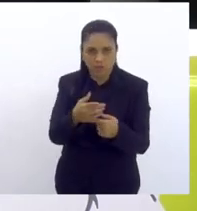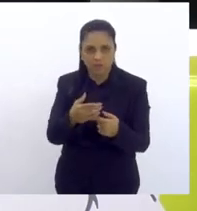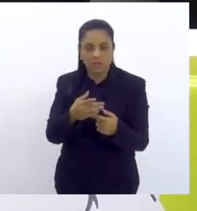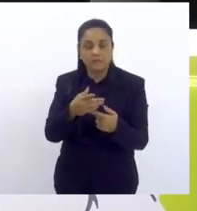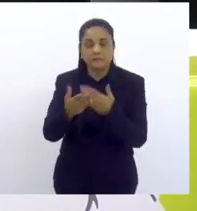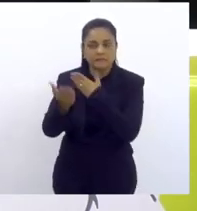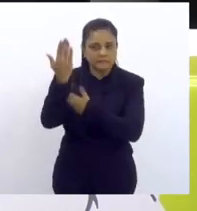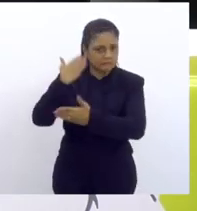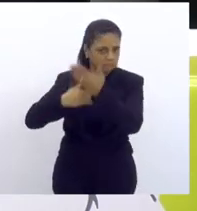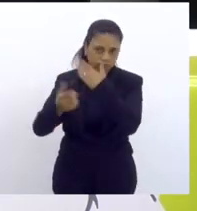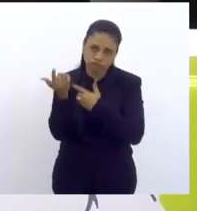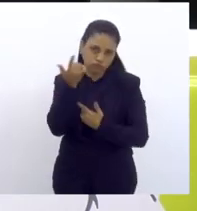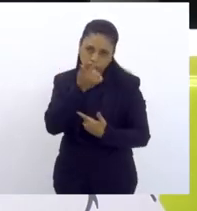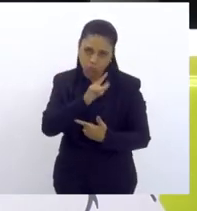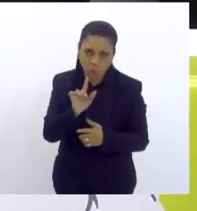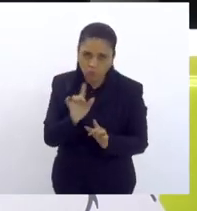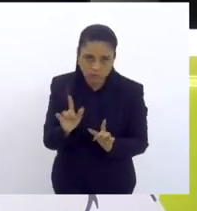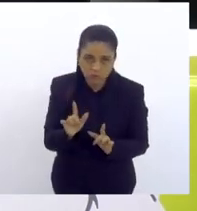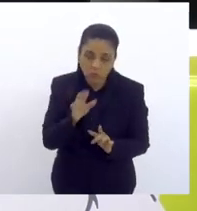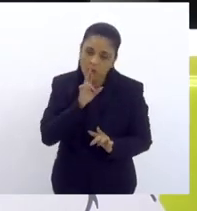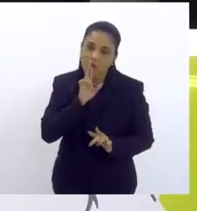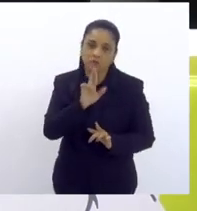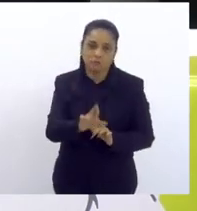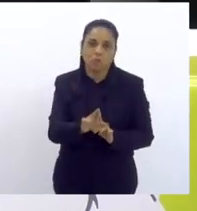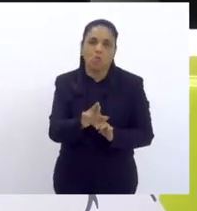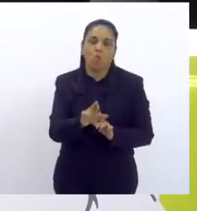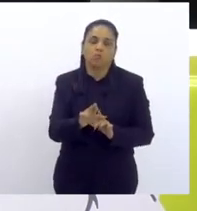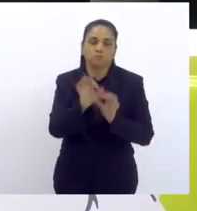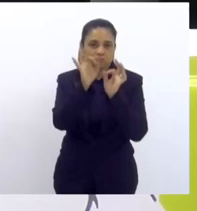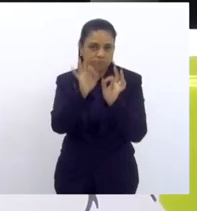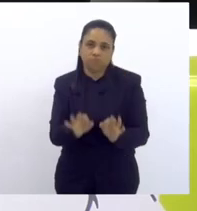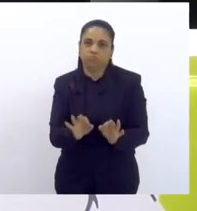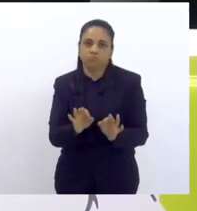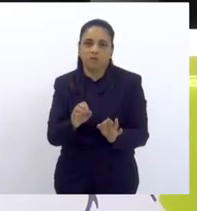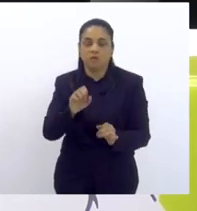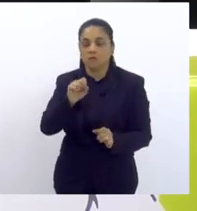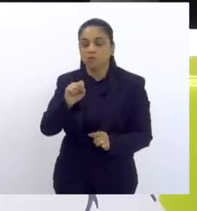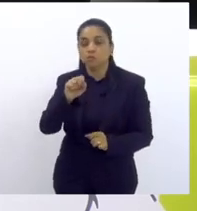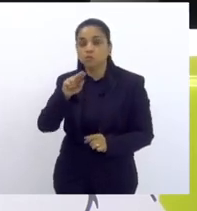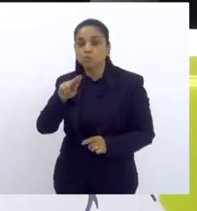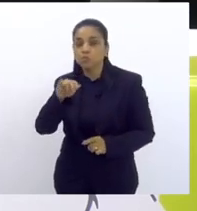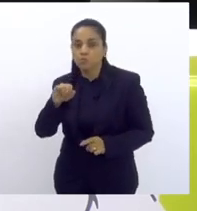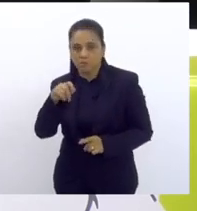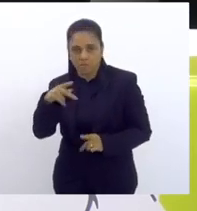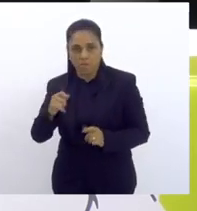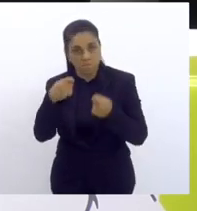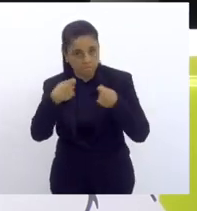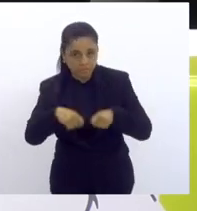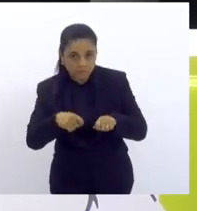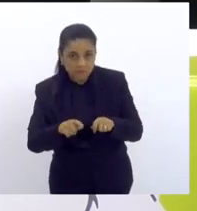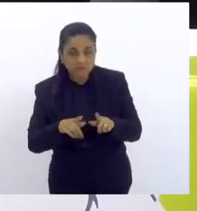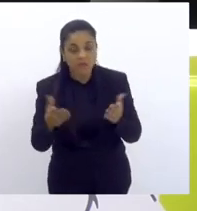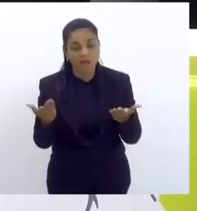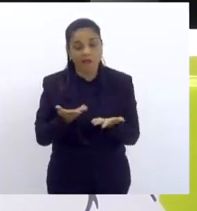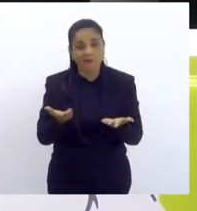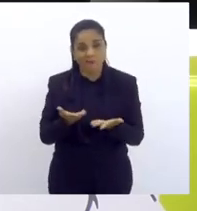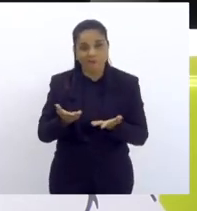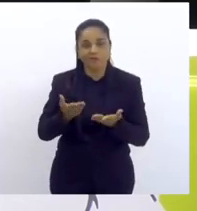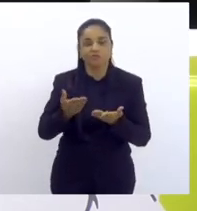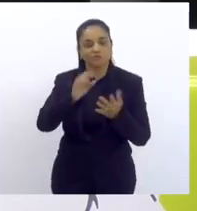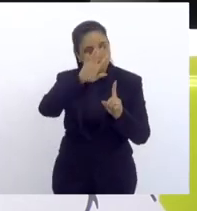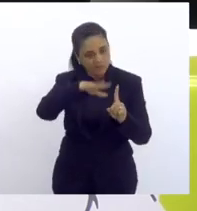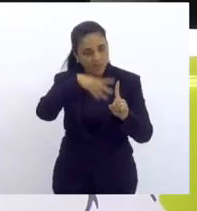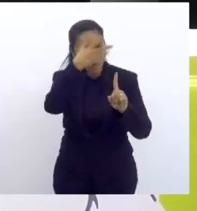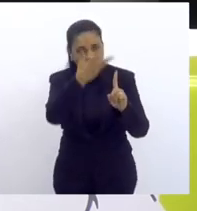foi capaz de talvez dá a resposta que a suipa merece precisa é nessa data nessa